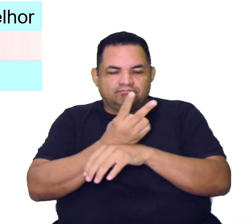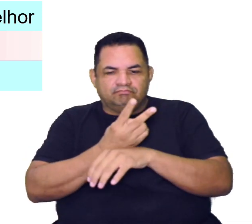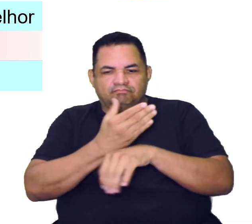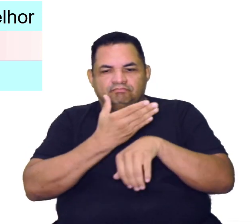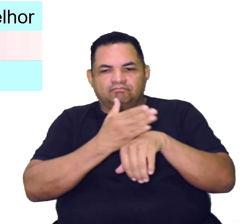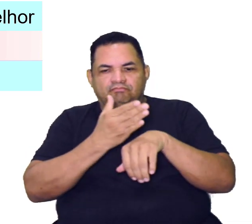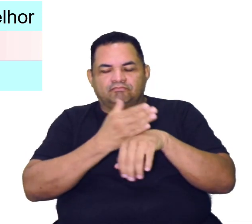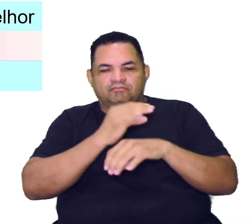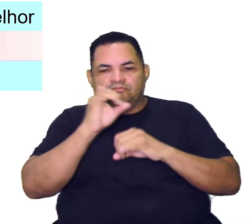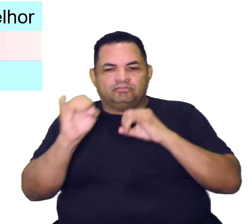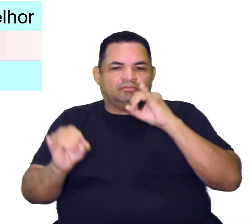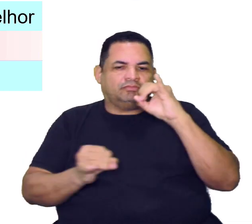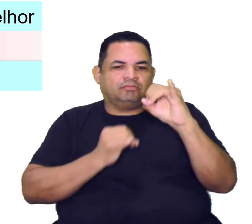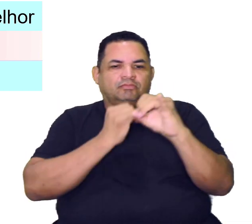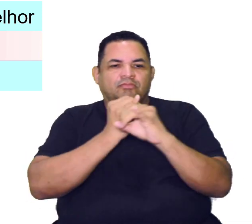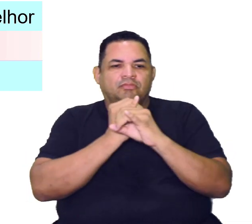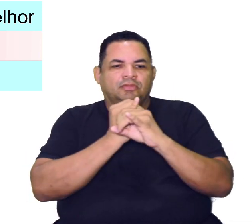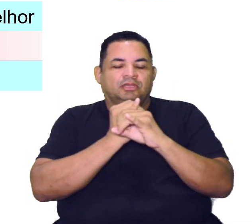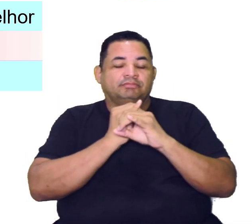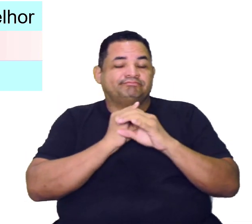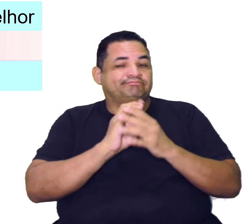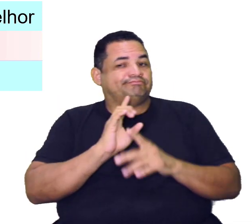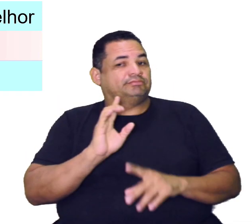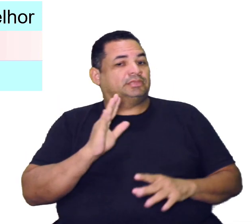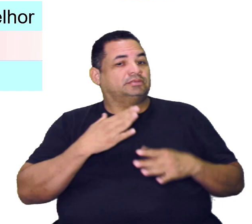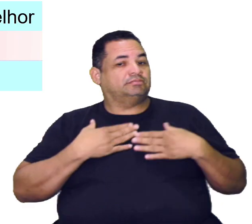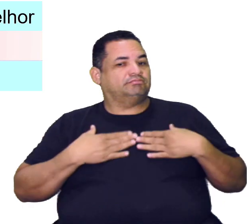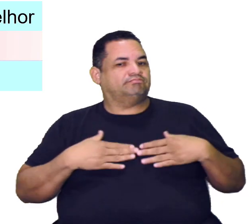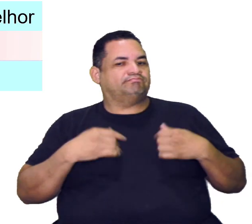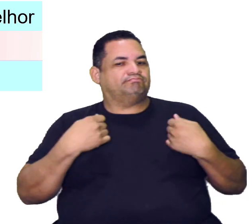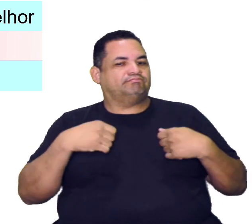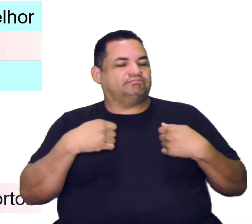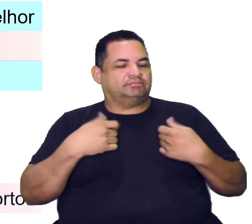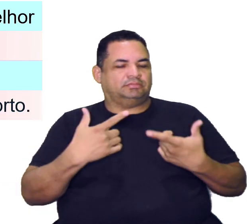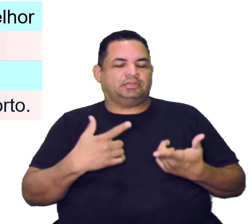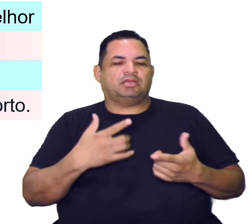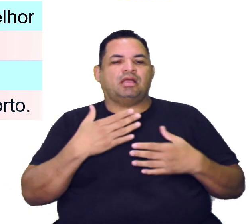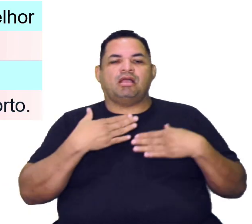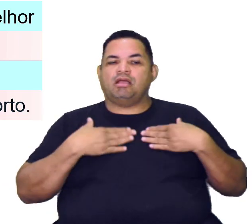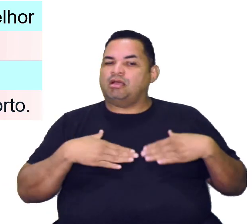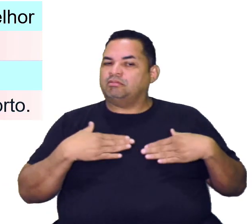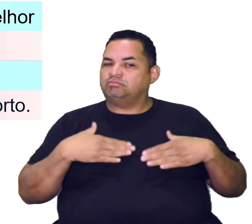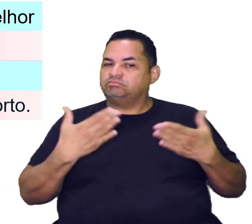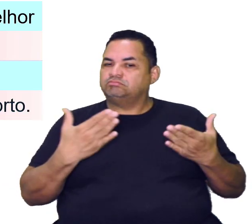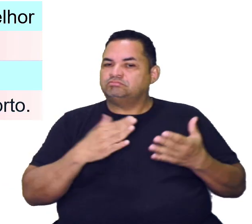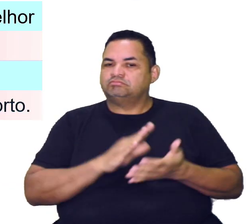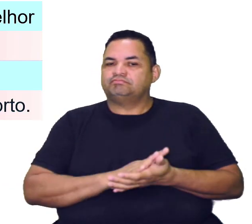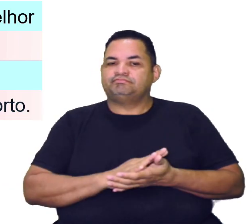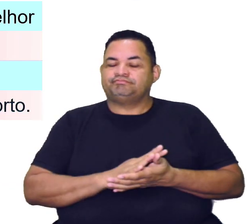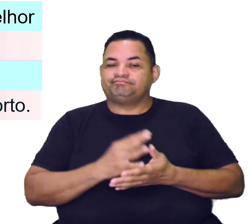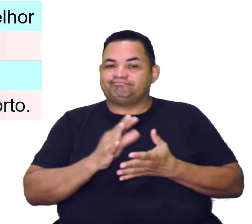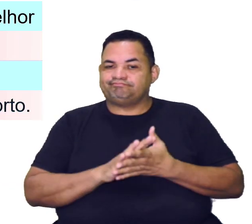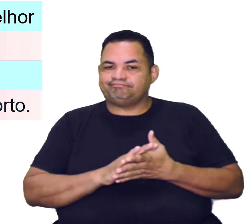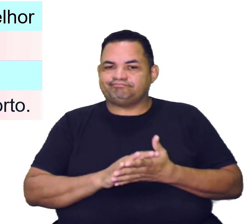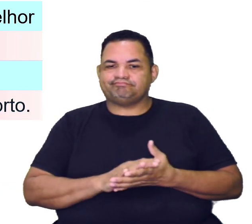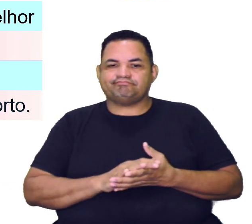esses treinos da internet. Nem tudo que parece tá? Então, fica aí um